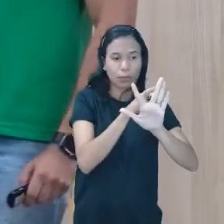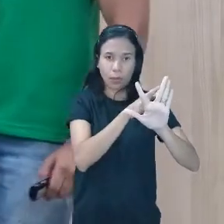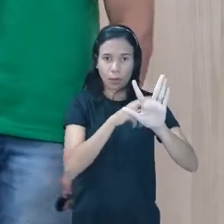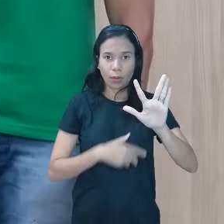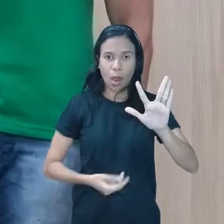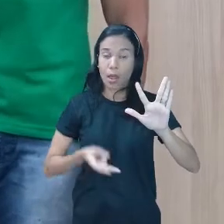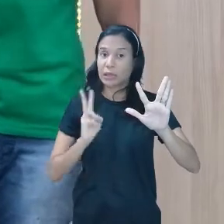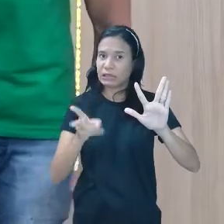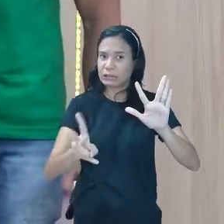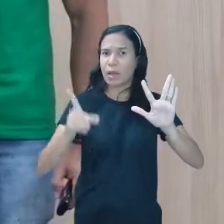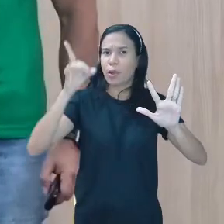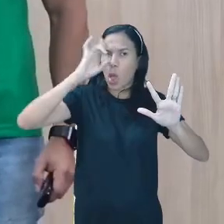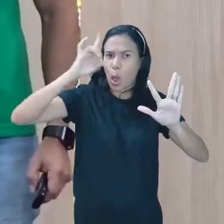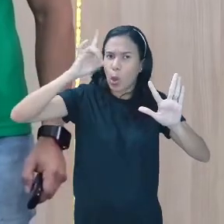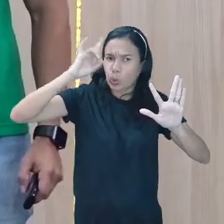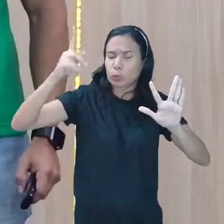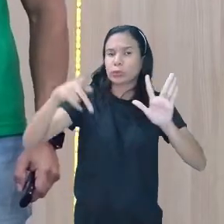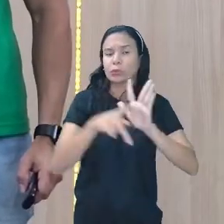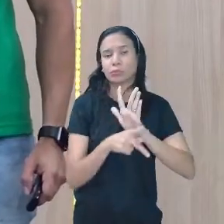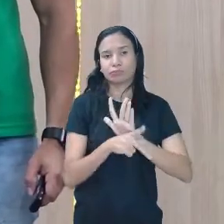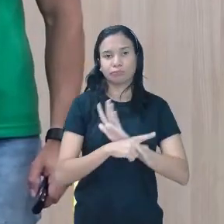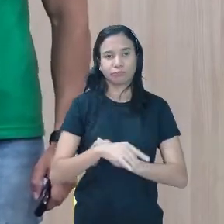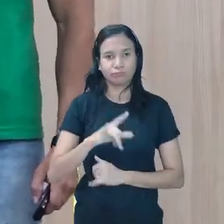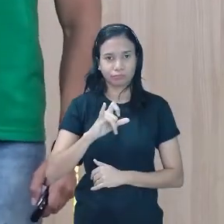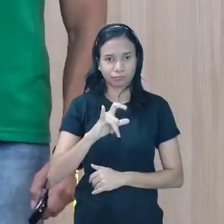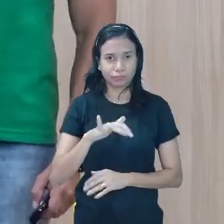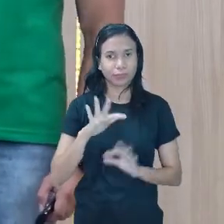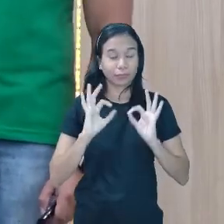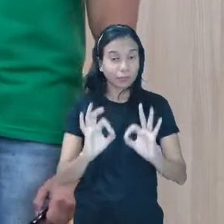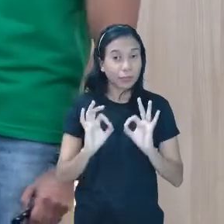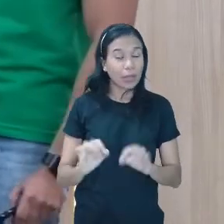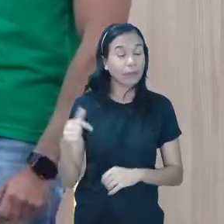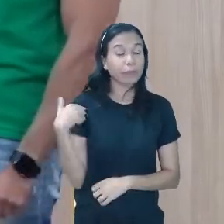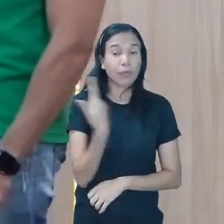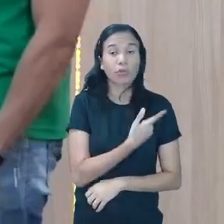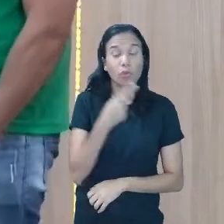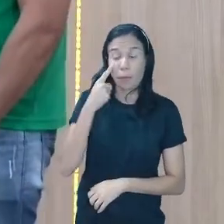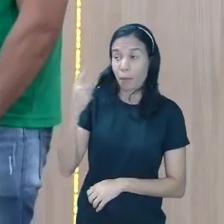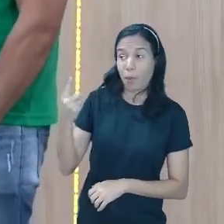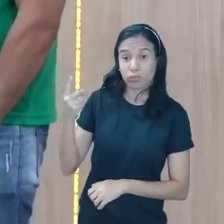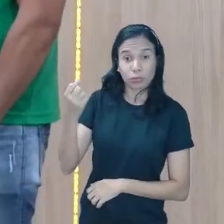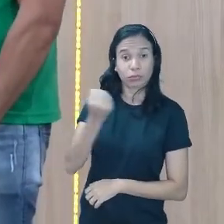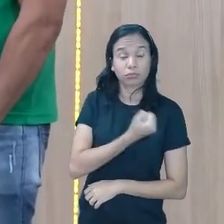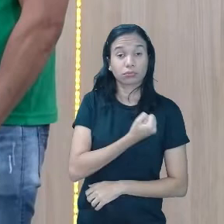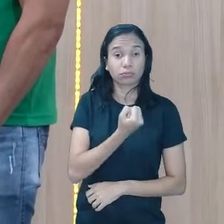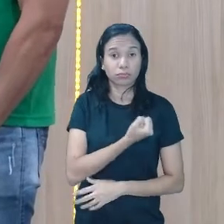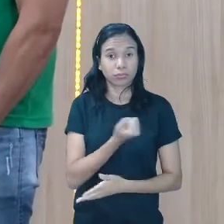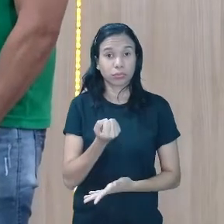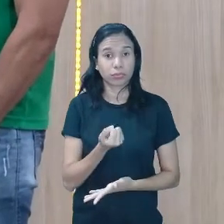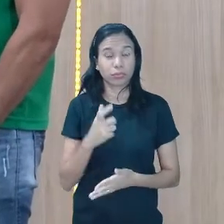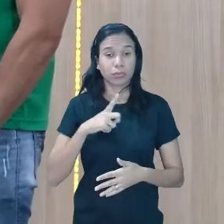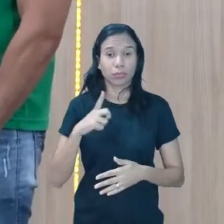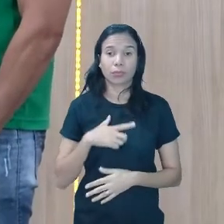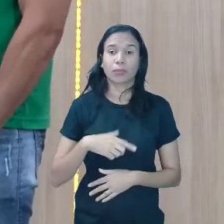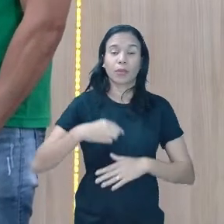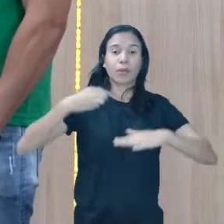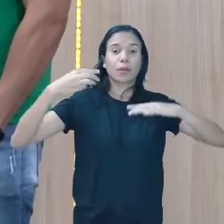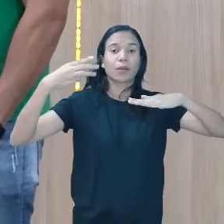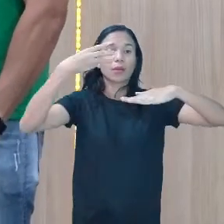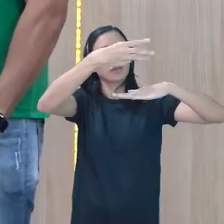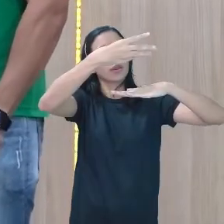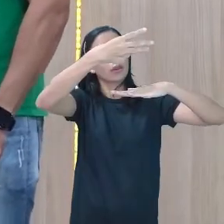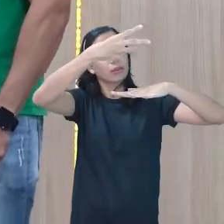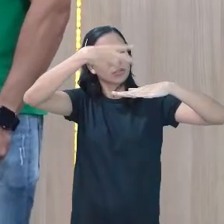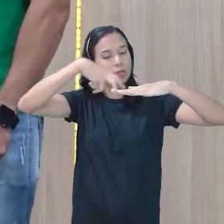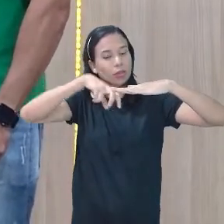5, 3 fazem pelo menos um story por dia. Então, quando a gente indica isso na forma de uma razão, coloco 3